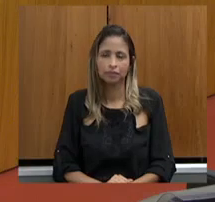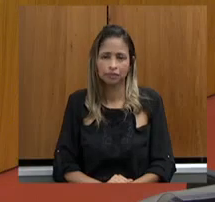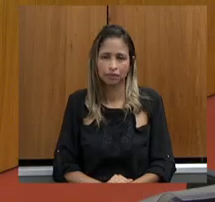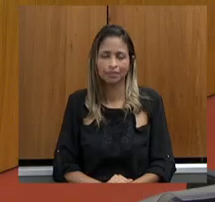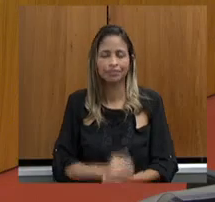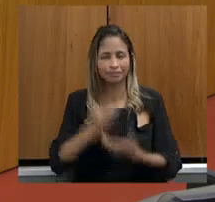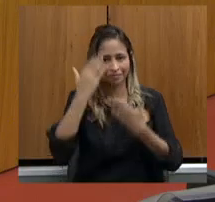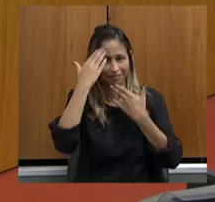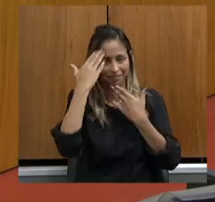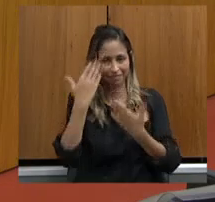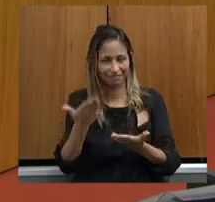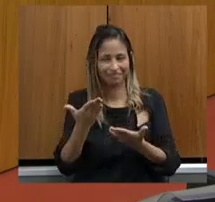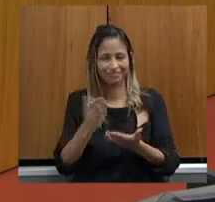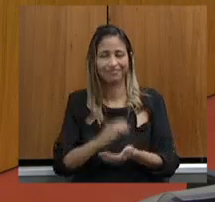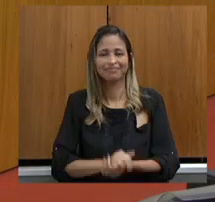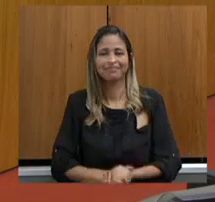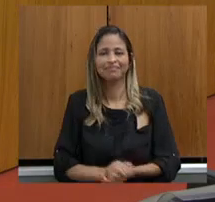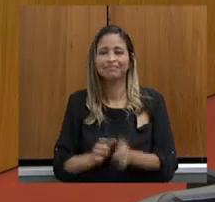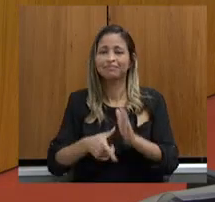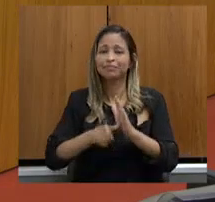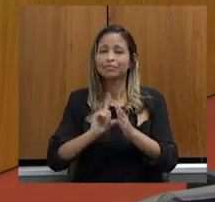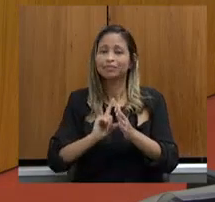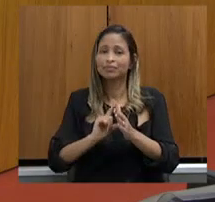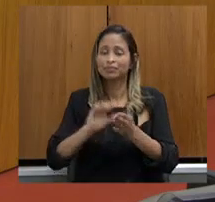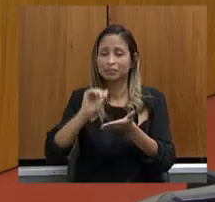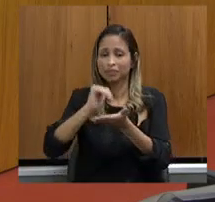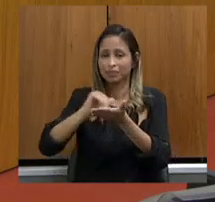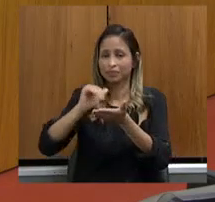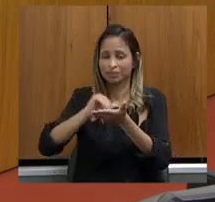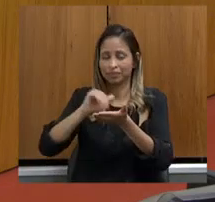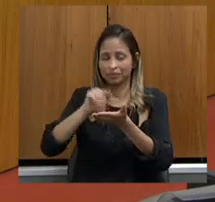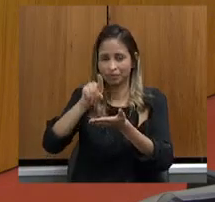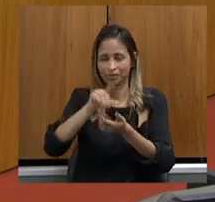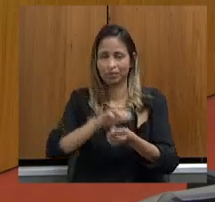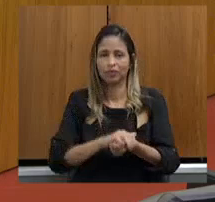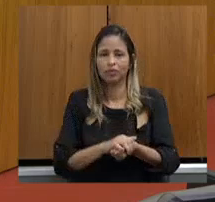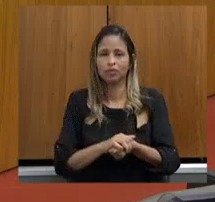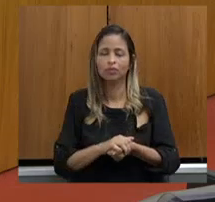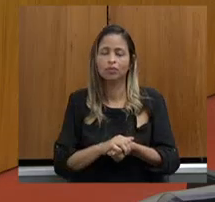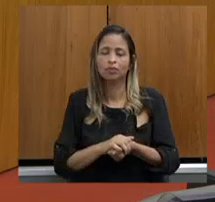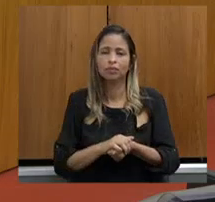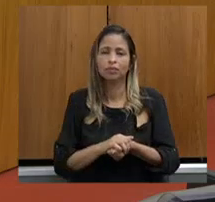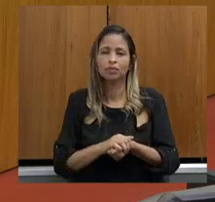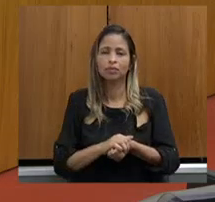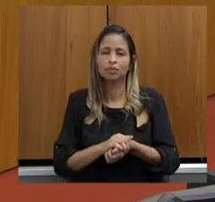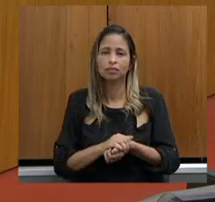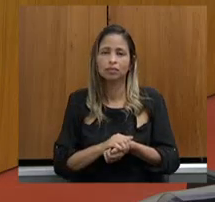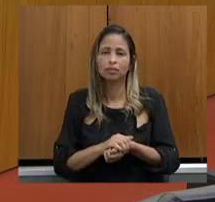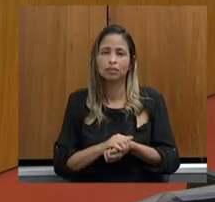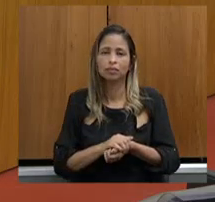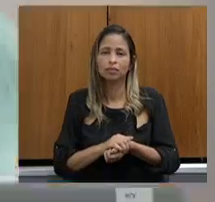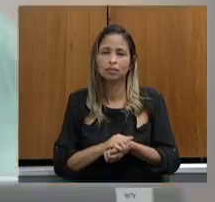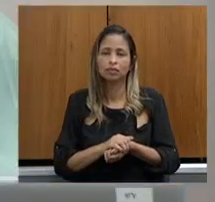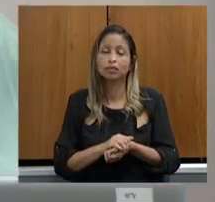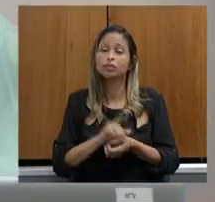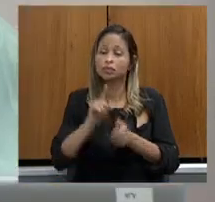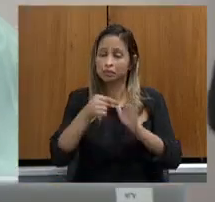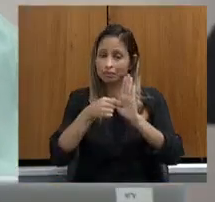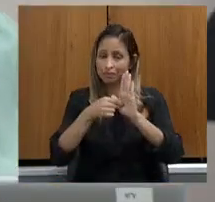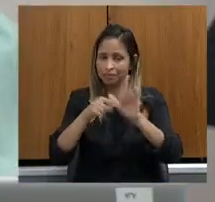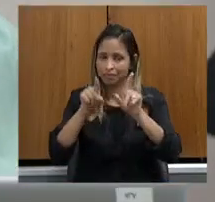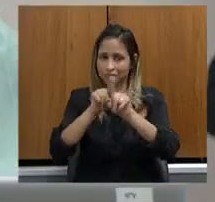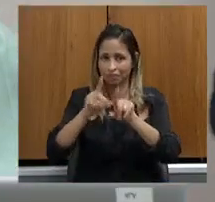agradeço secretário Igor antes de passar para o secretário Gustavo eu gostaria só de sacar também